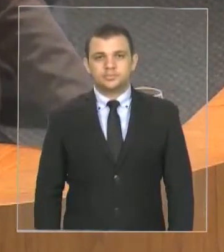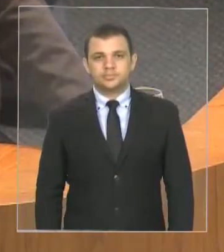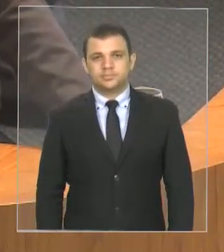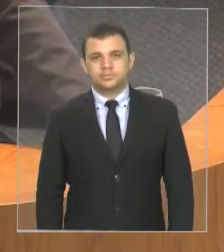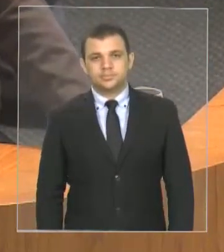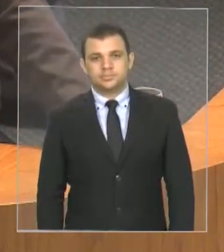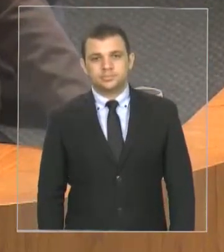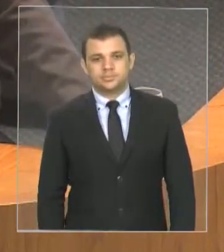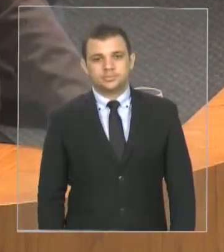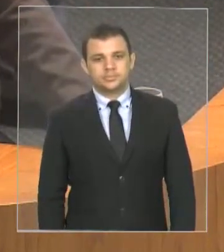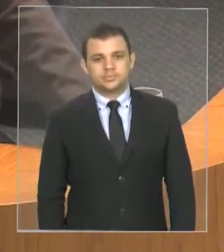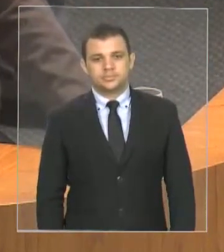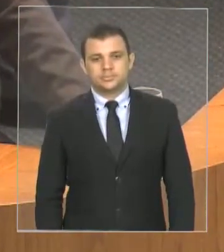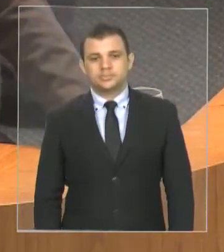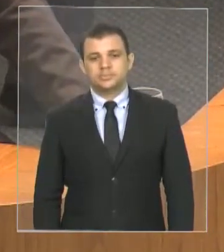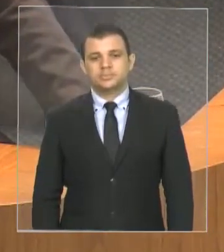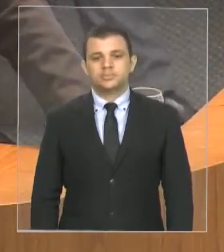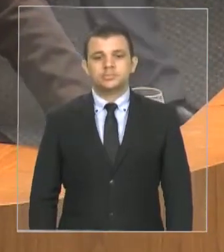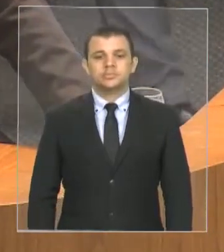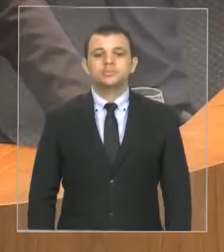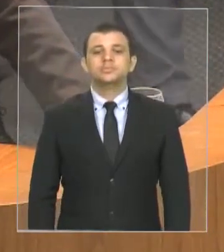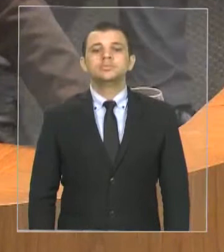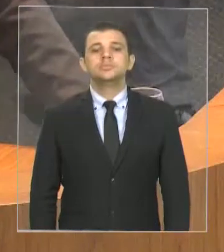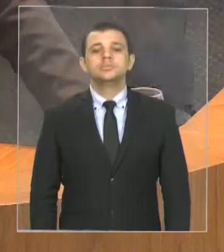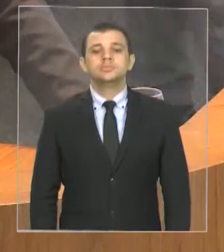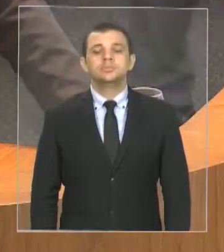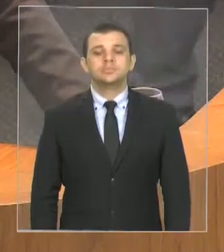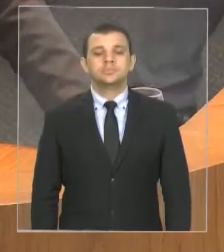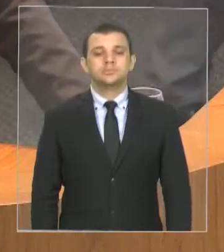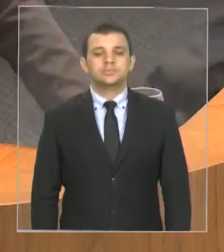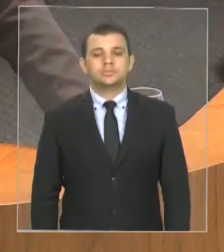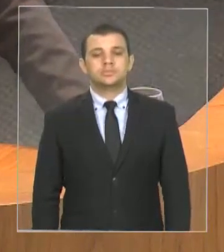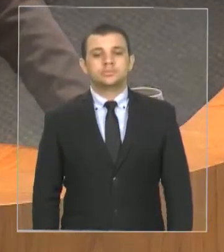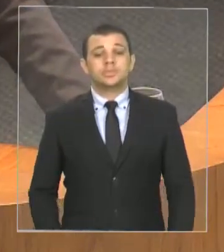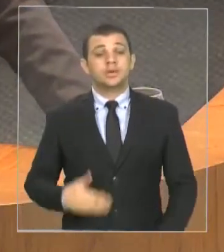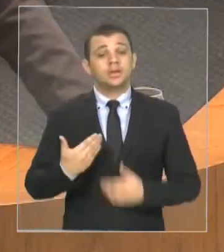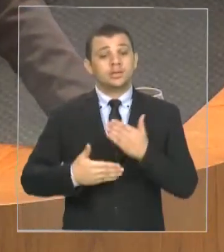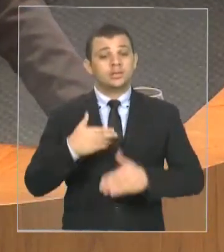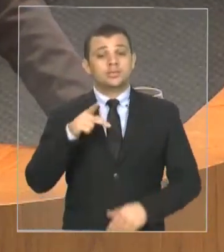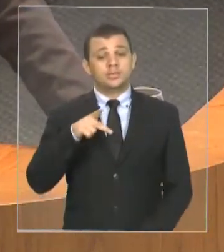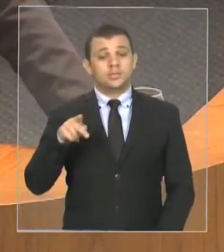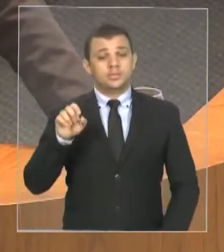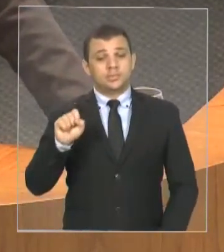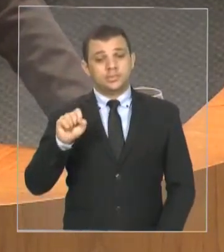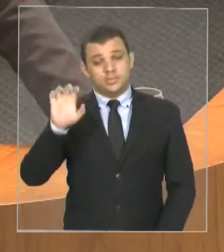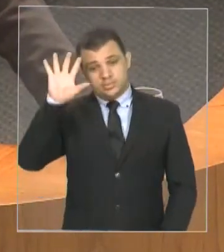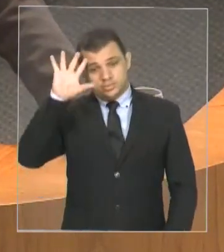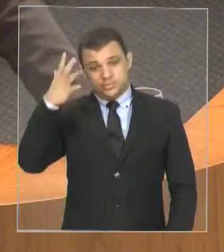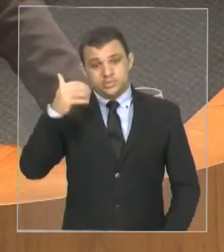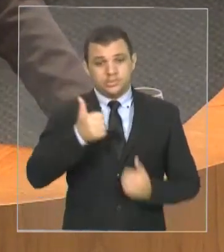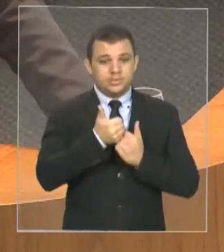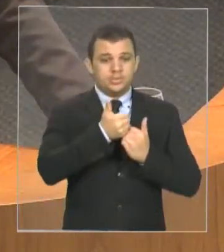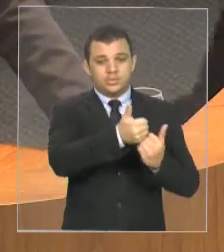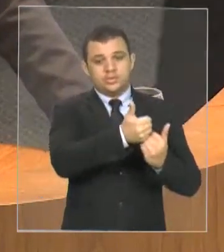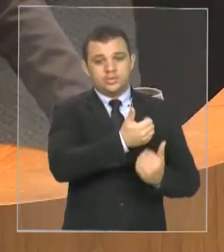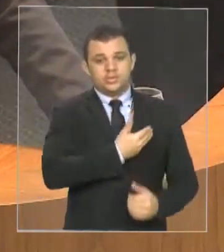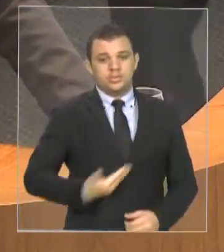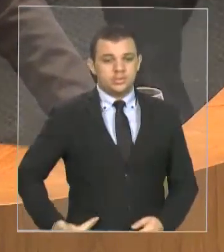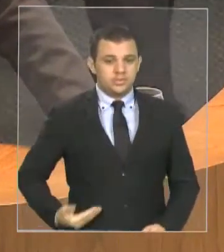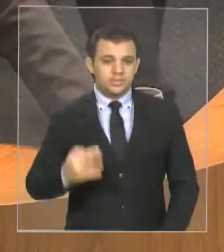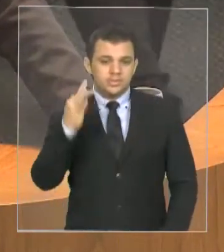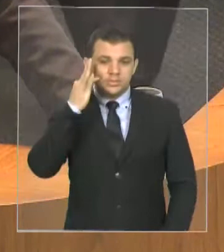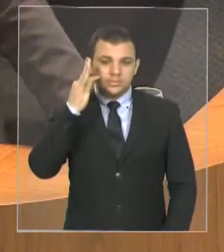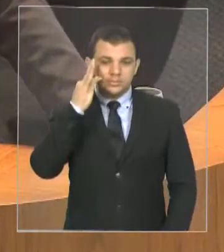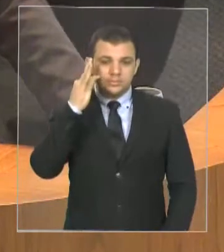Quando o PPS resolveu apoiar a candidatura do governador Flávio Dino, eram 16 votos. O único